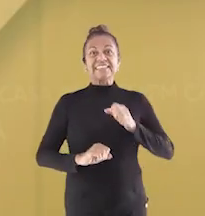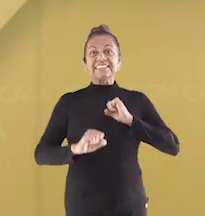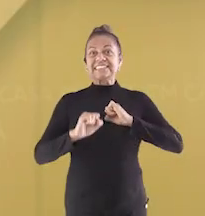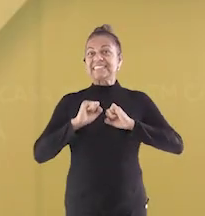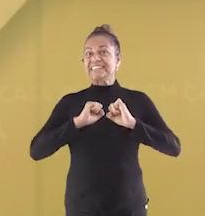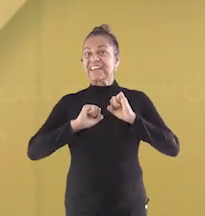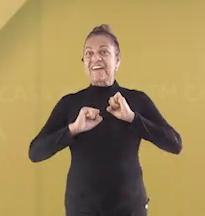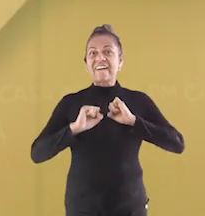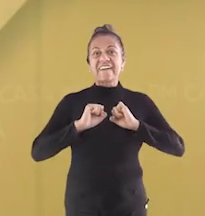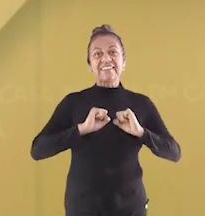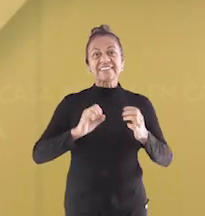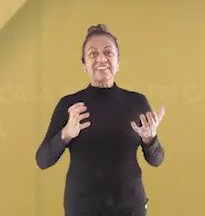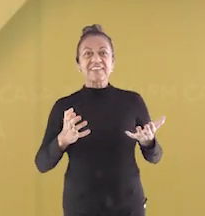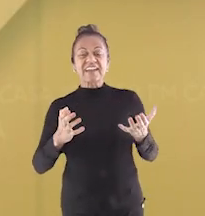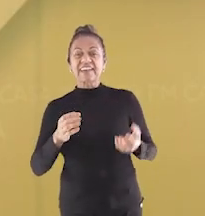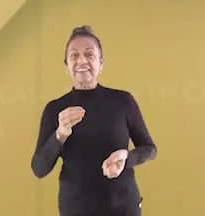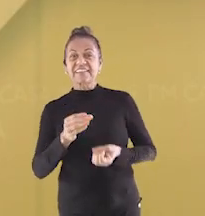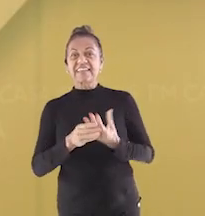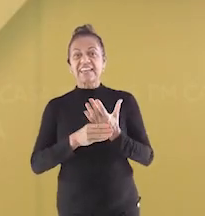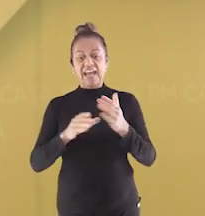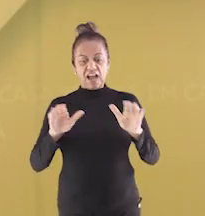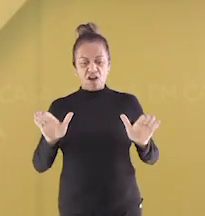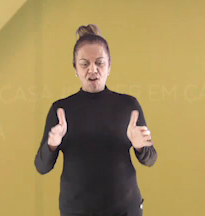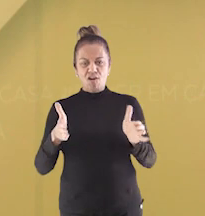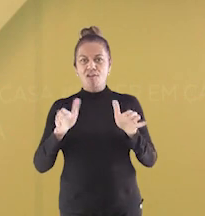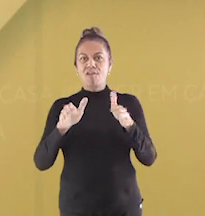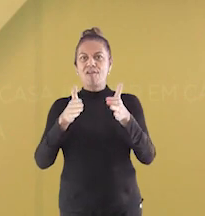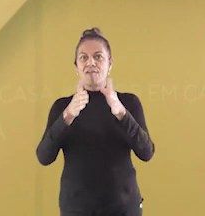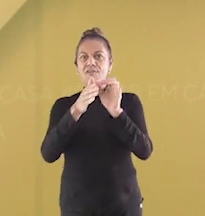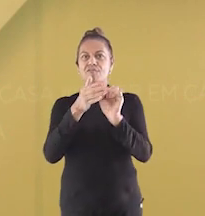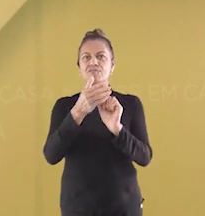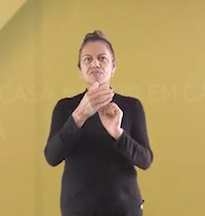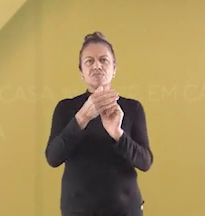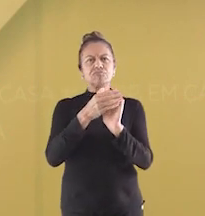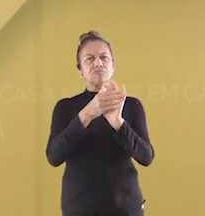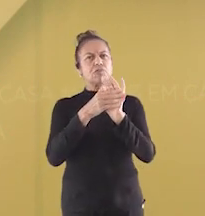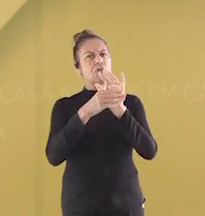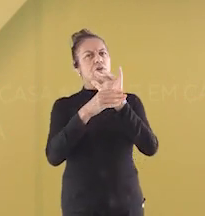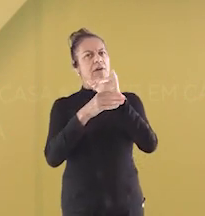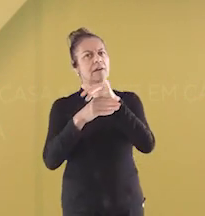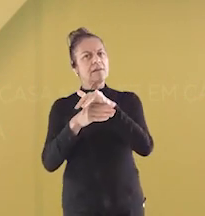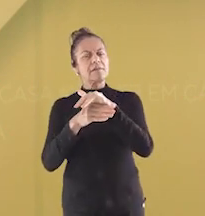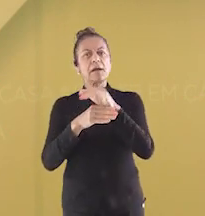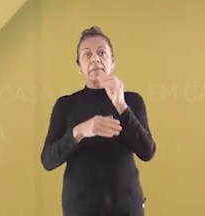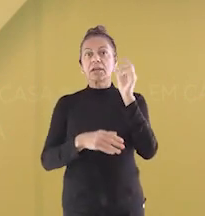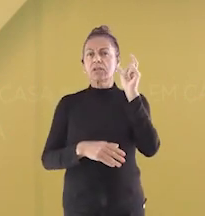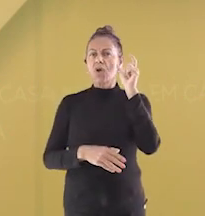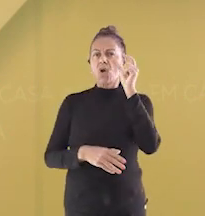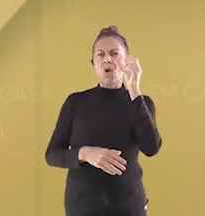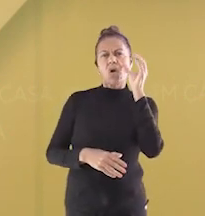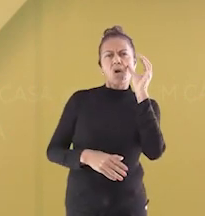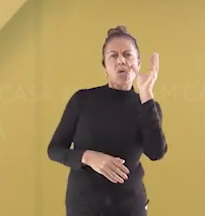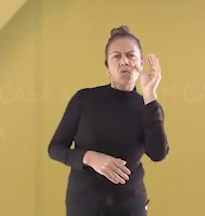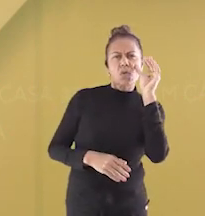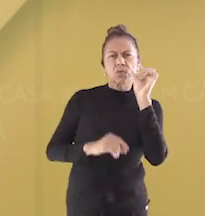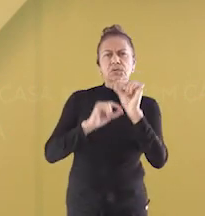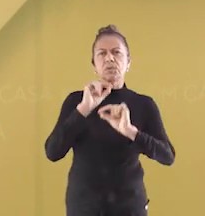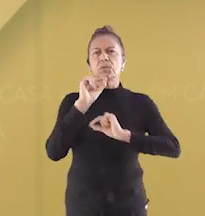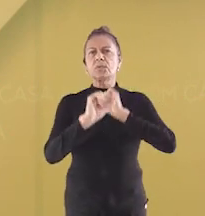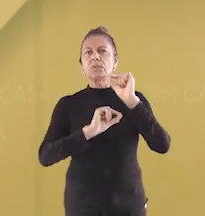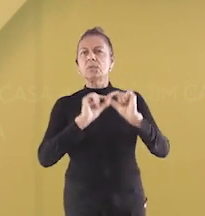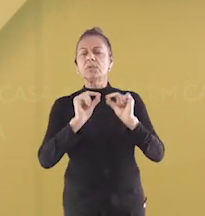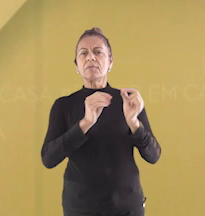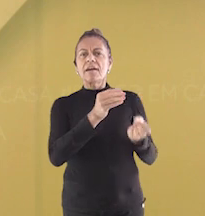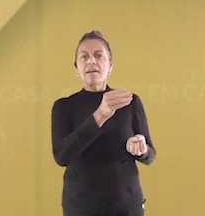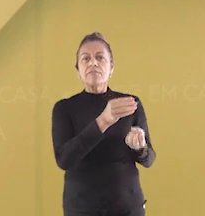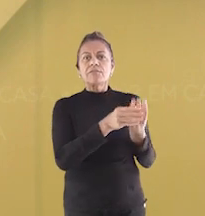Doida para fazer esse vulcão, gente. Mas primeiro nós vamos ver algumas curiosidades sobre como nascem os